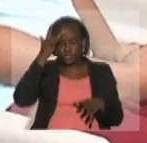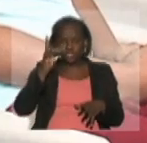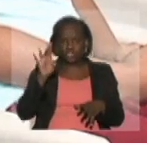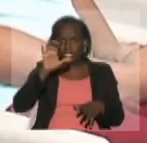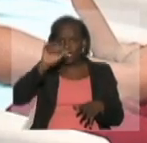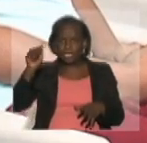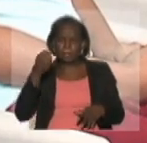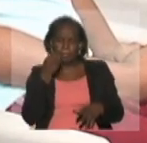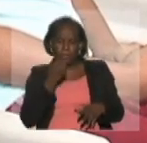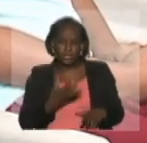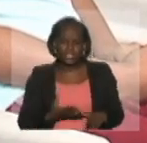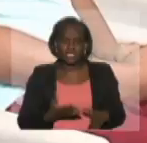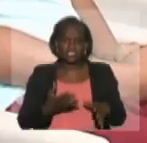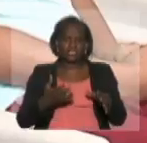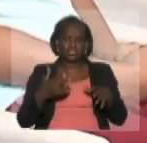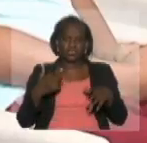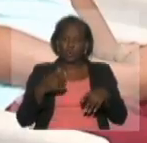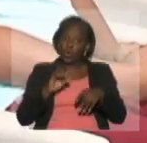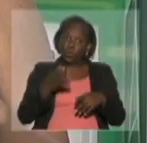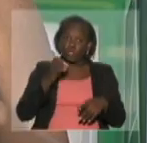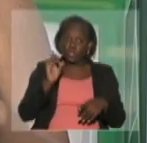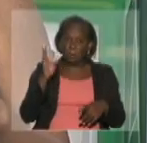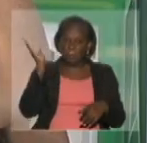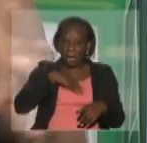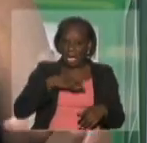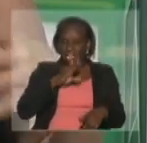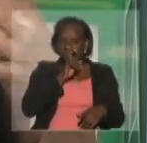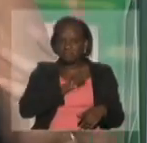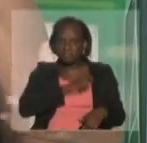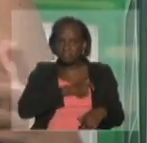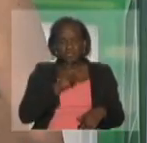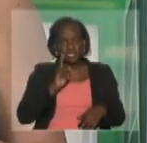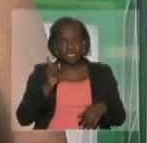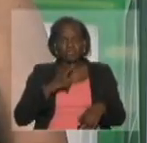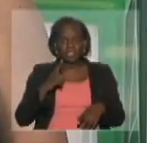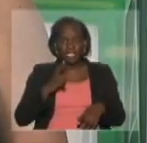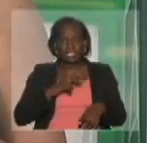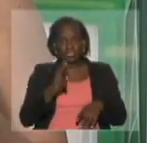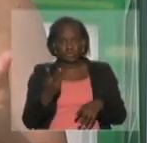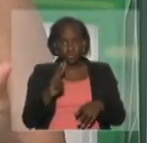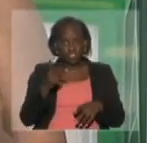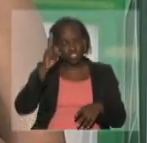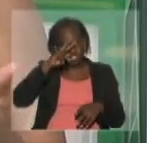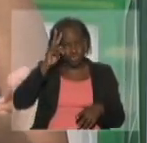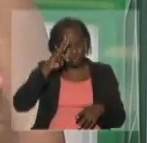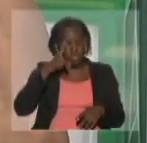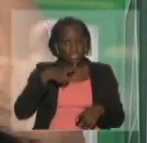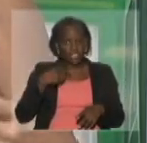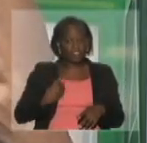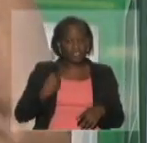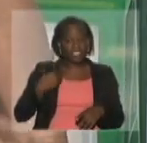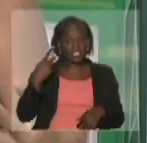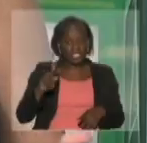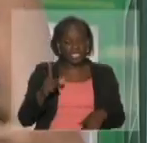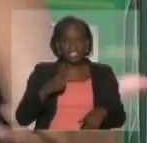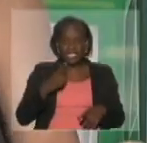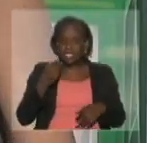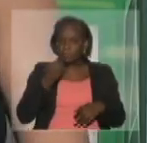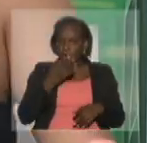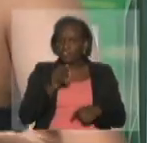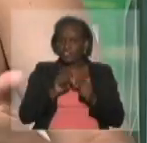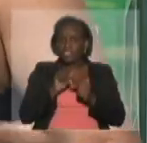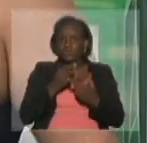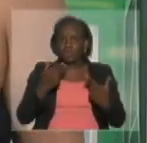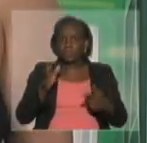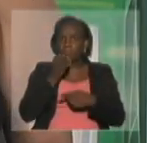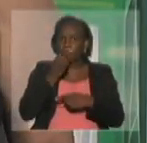só bonzinho, e ninguém é só malzinho, só vilão. E ele traz essa dualidade na história dele, na vida dele. Quanto bem esse cara